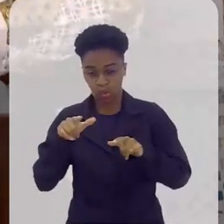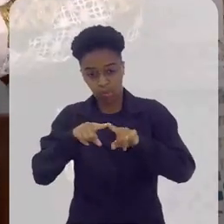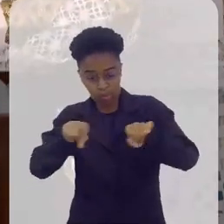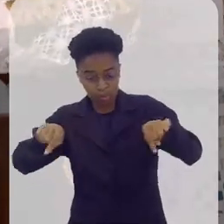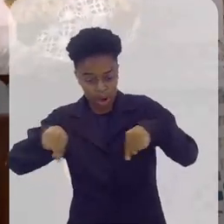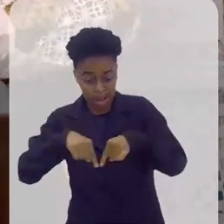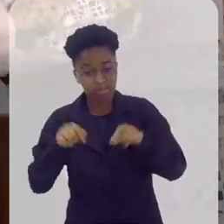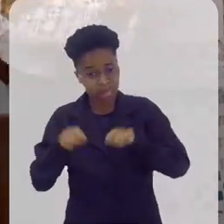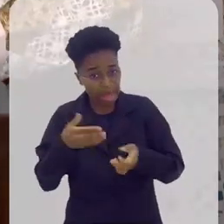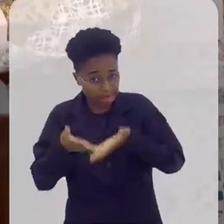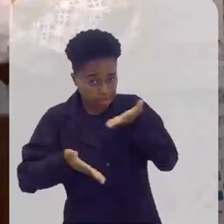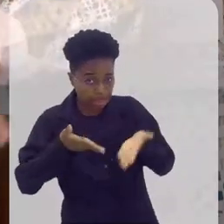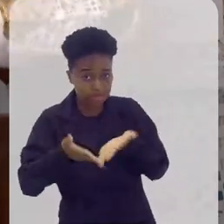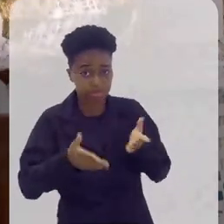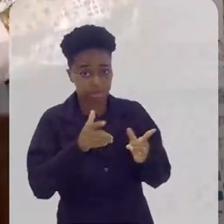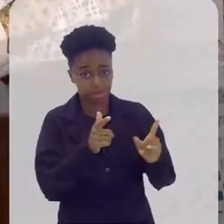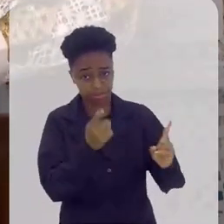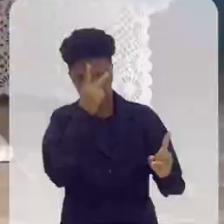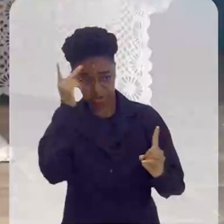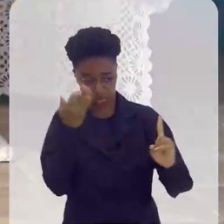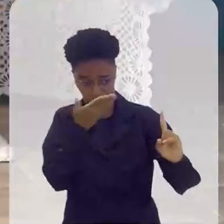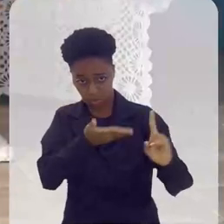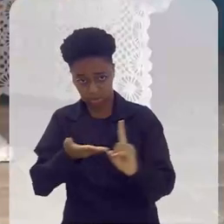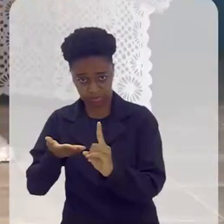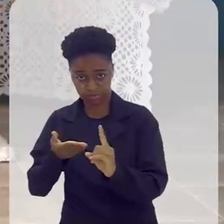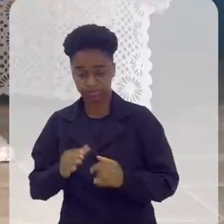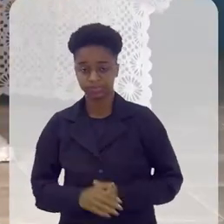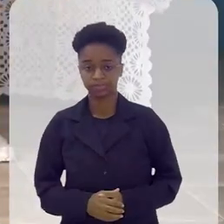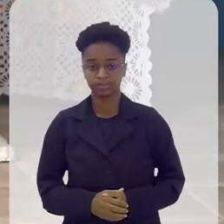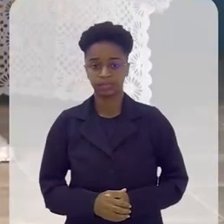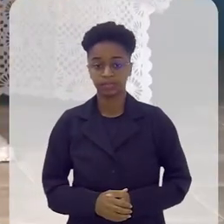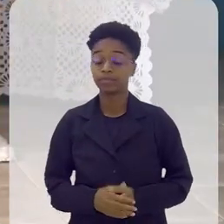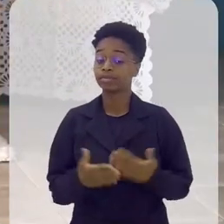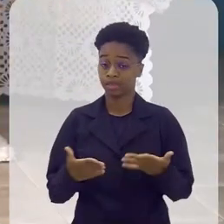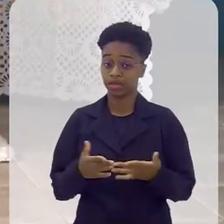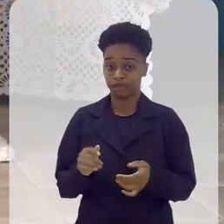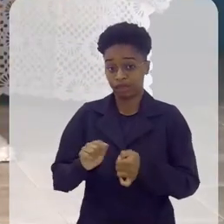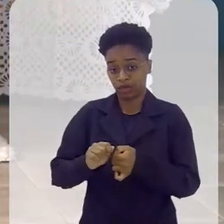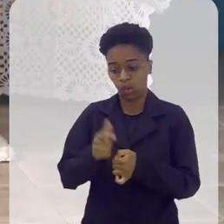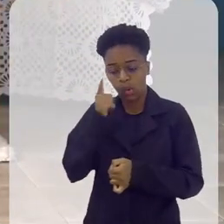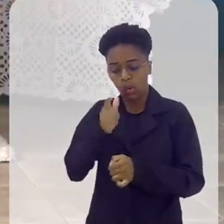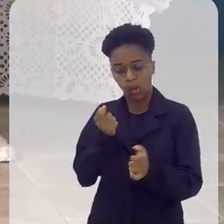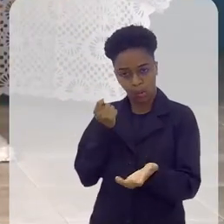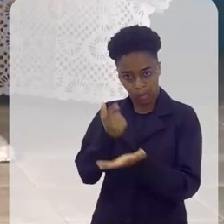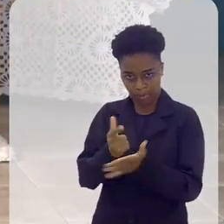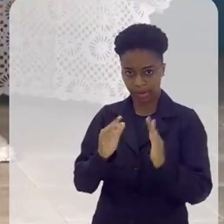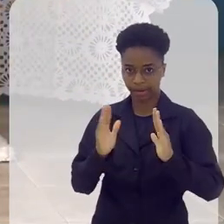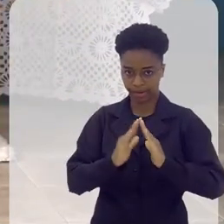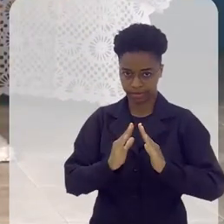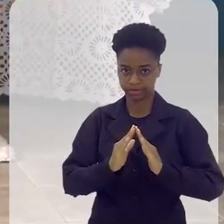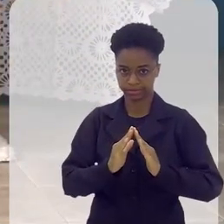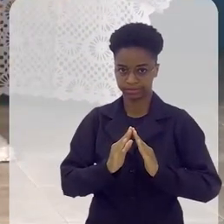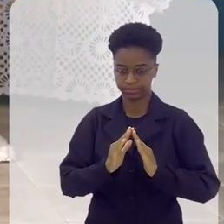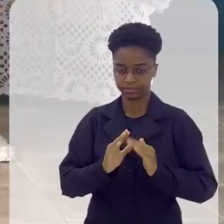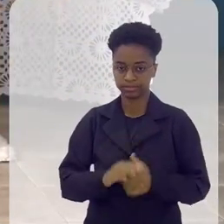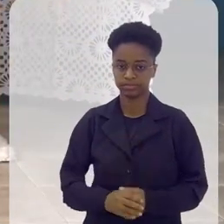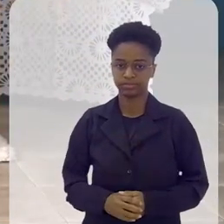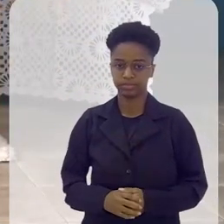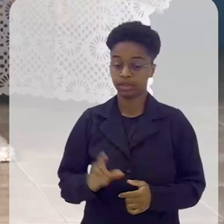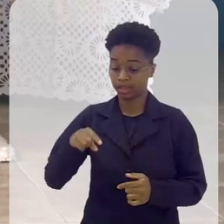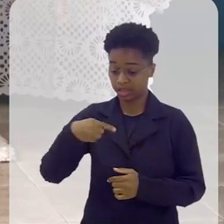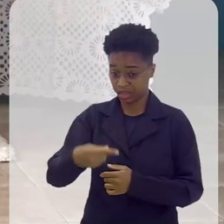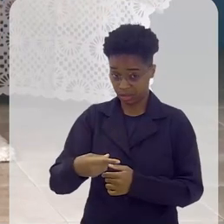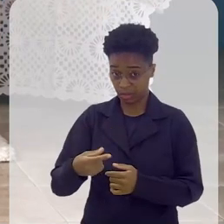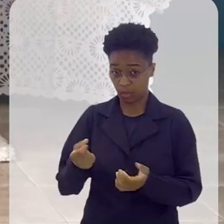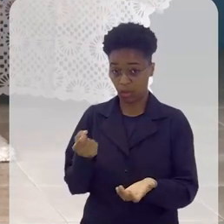atendimento, contra tudo e todos, mas eu farei. E ela fez, então, ela compra essa casa.